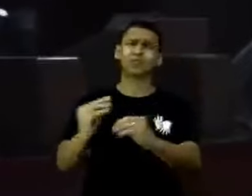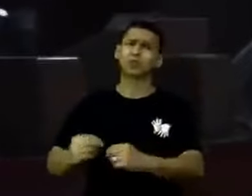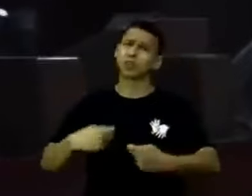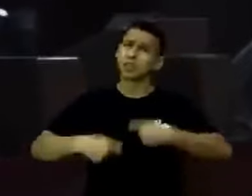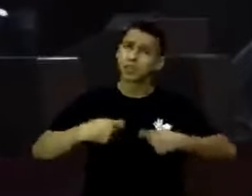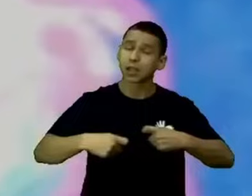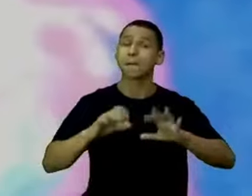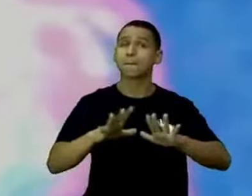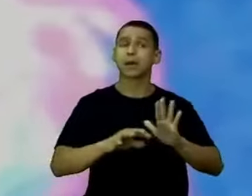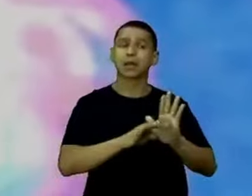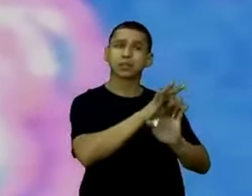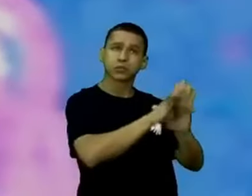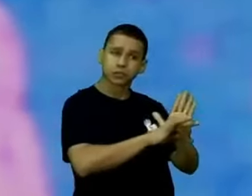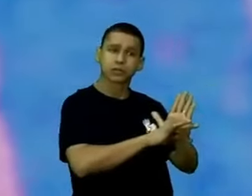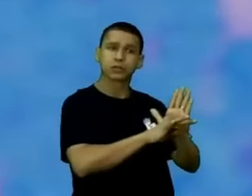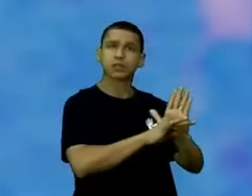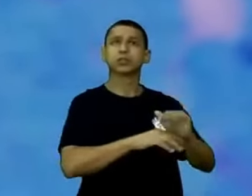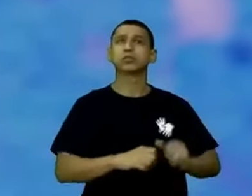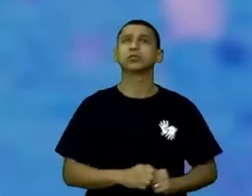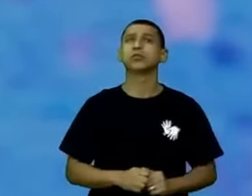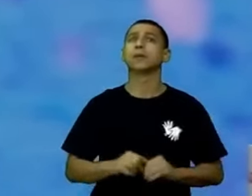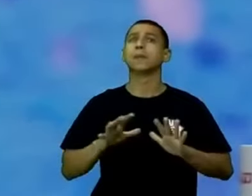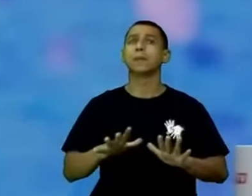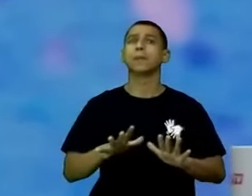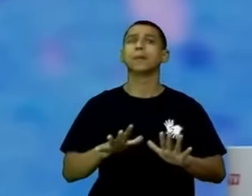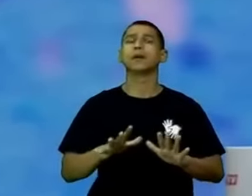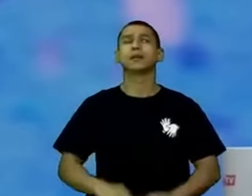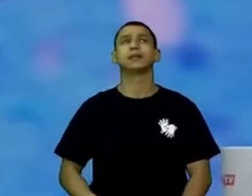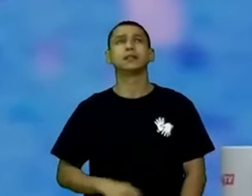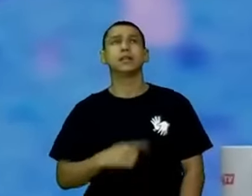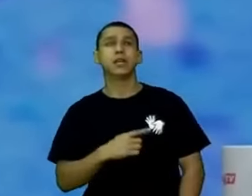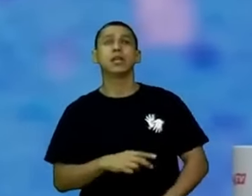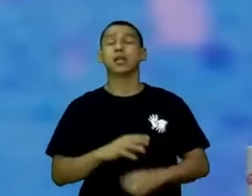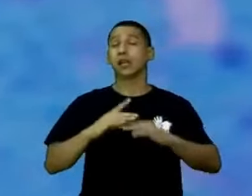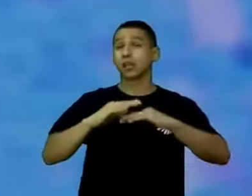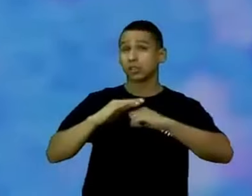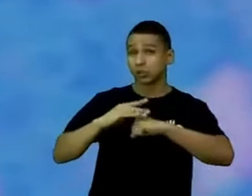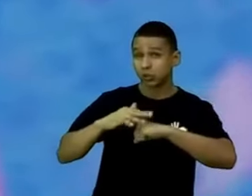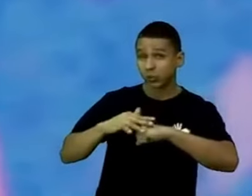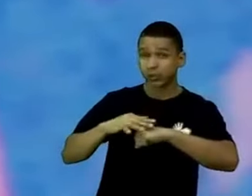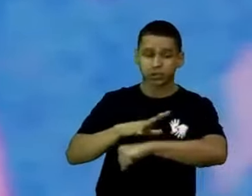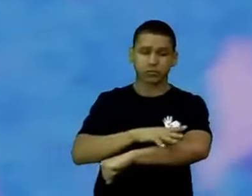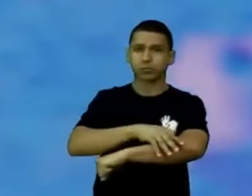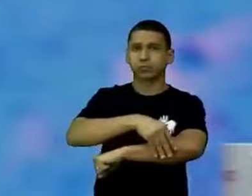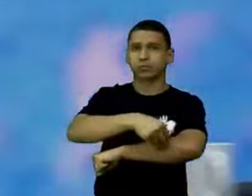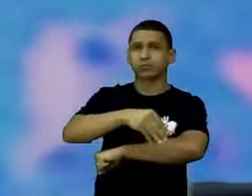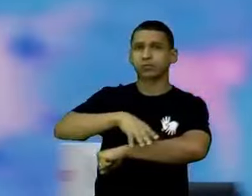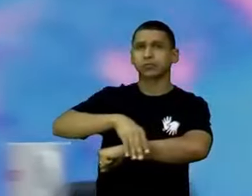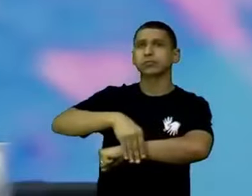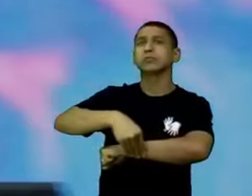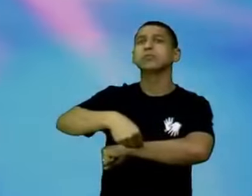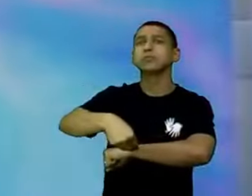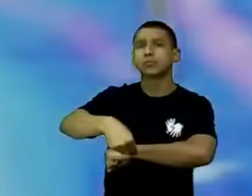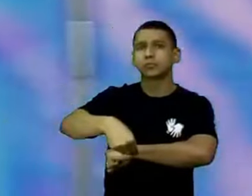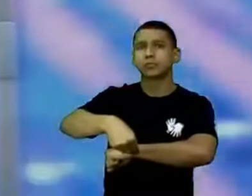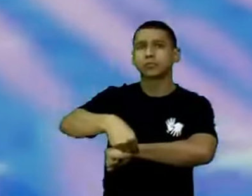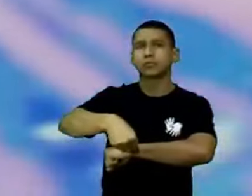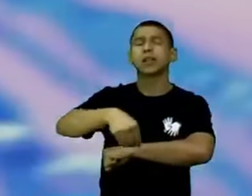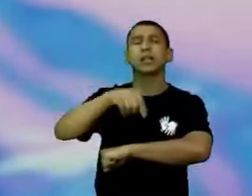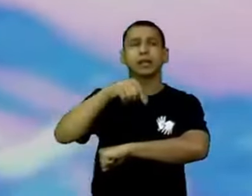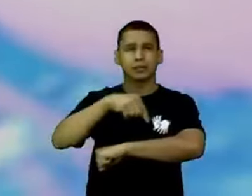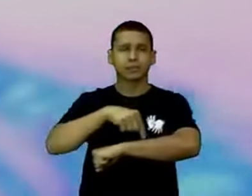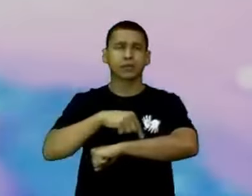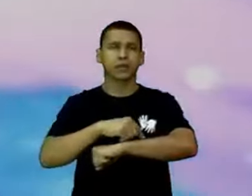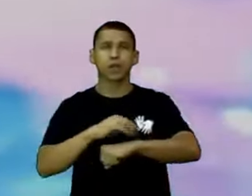texto diz, porém, ele era leproso. Permita-me dizer que a lepra era uma enfermidade que não